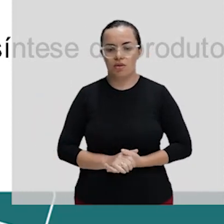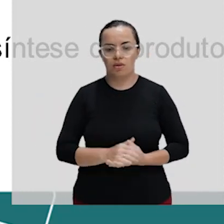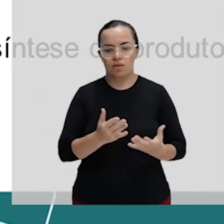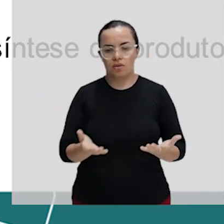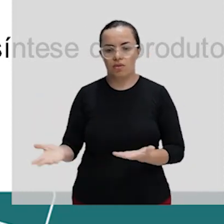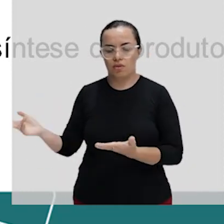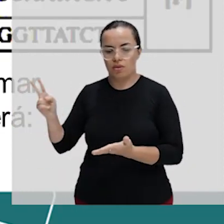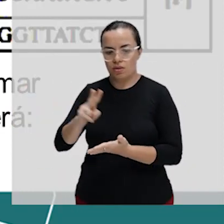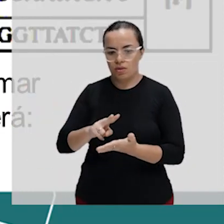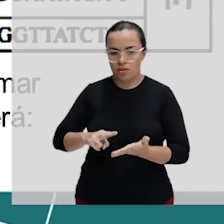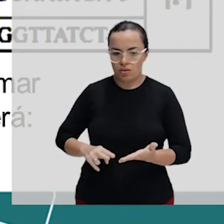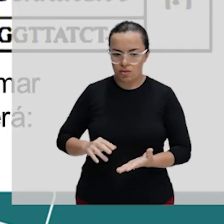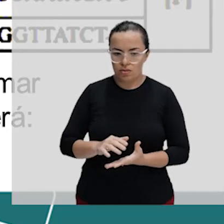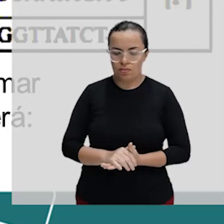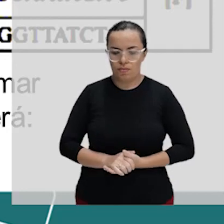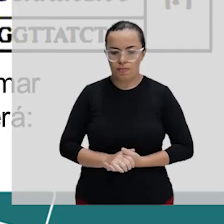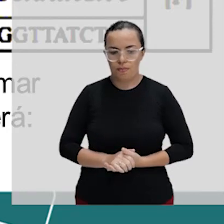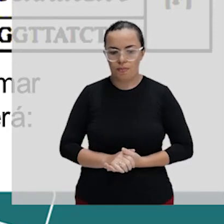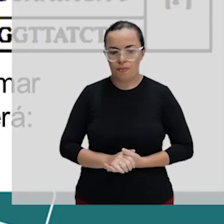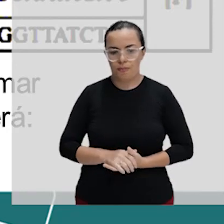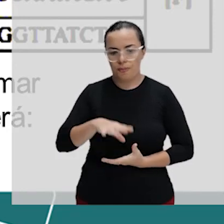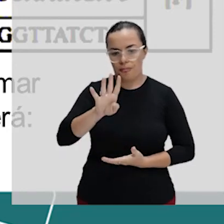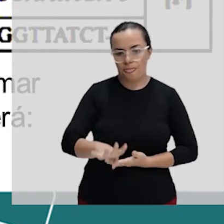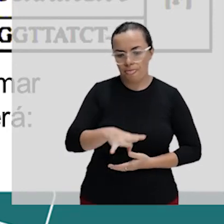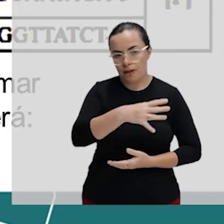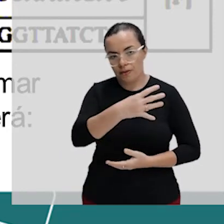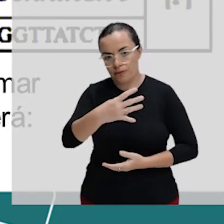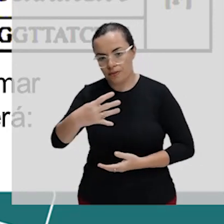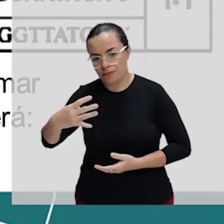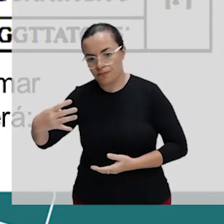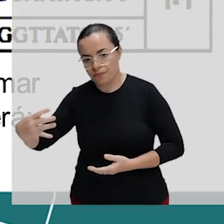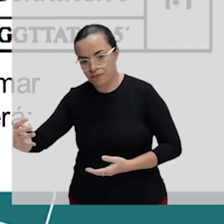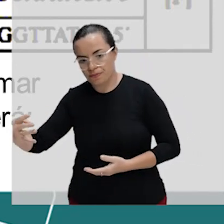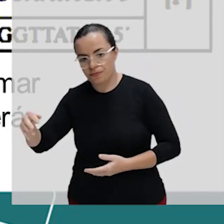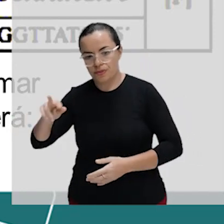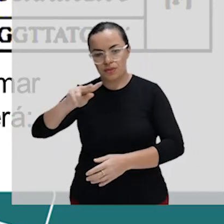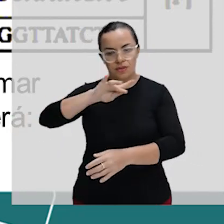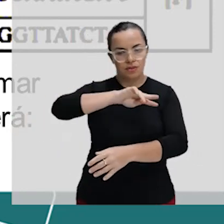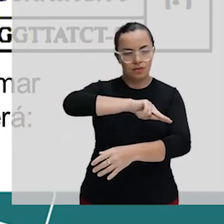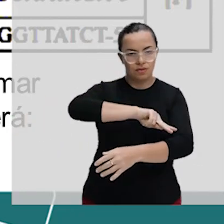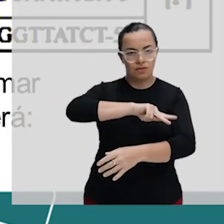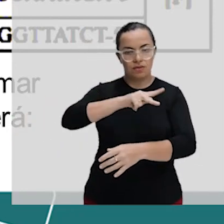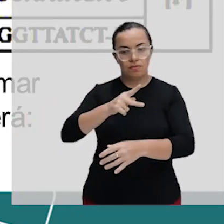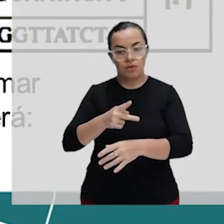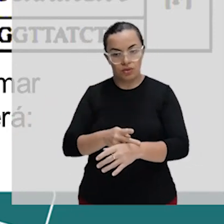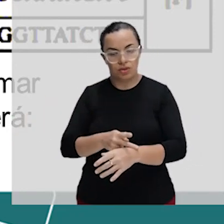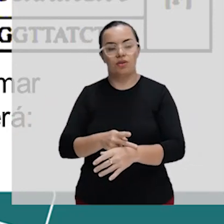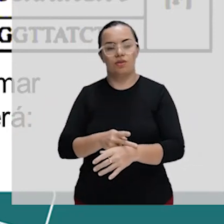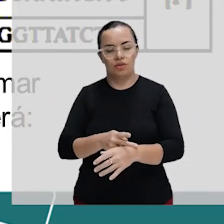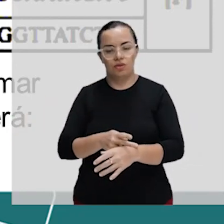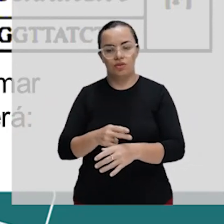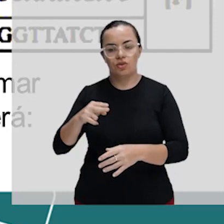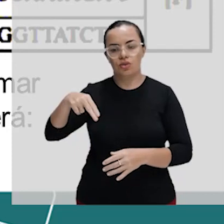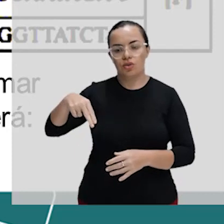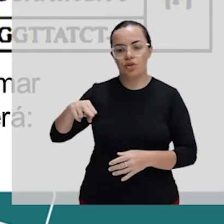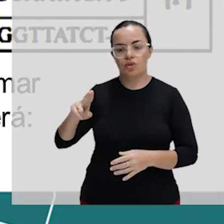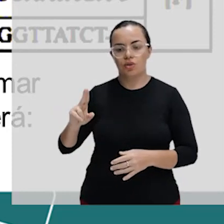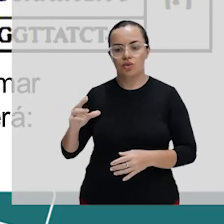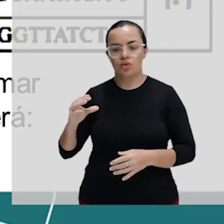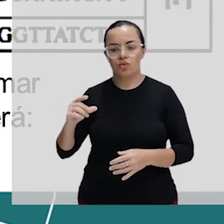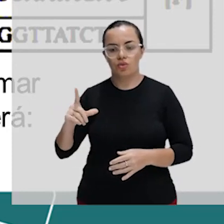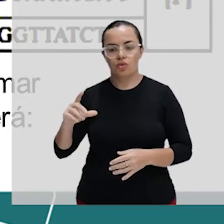Considere a seguinte sequência hipotética de nucleotídeos em uma molécula de DNA.